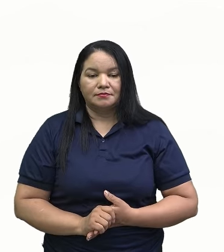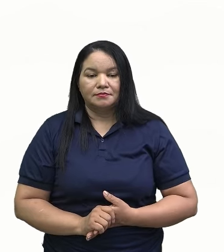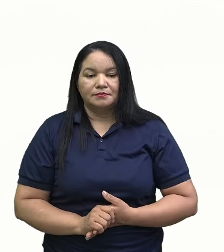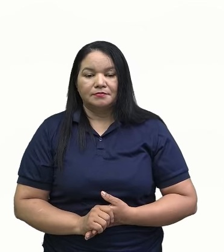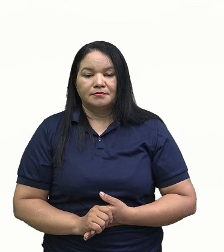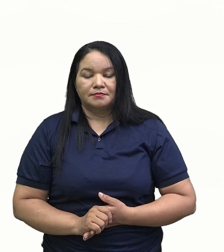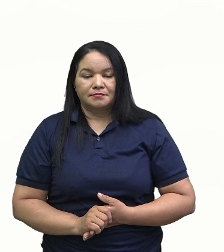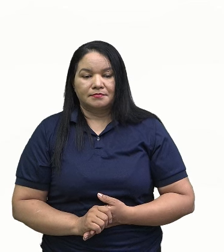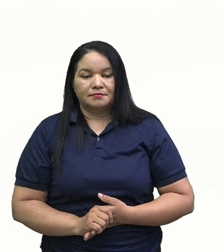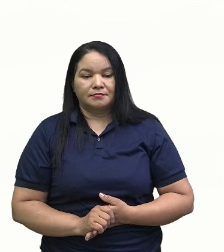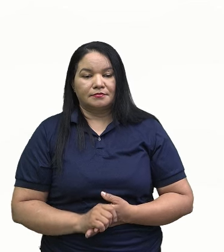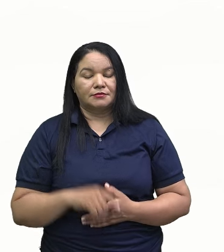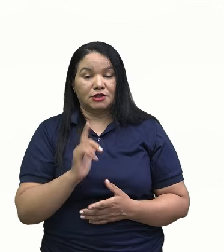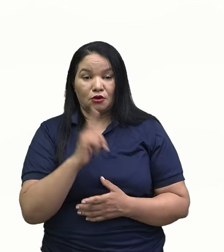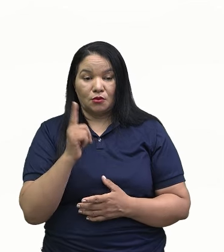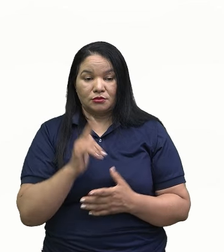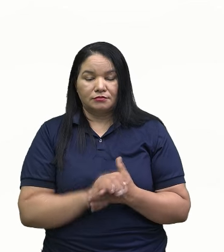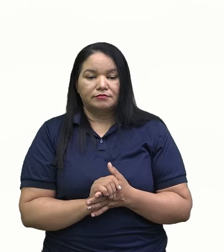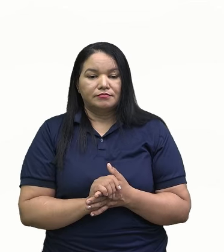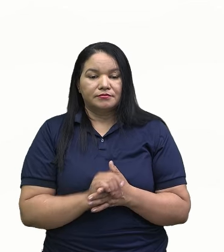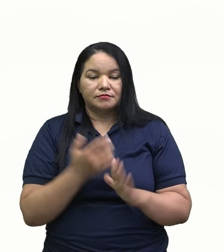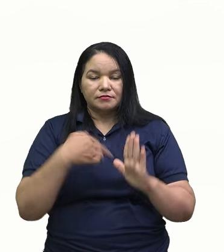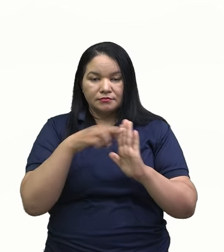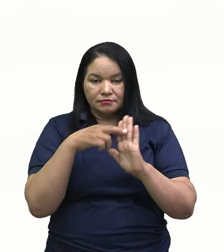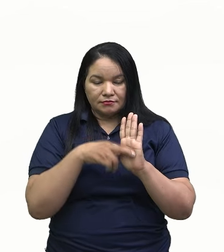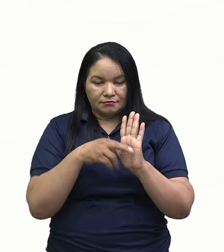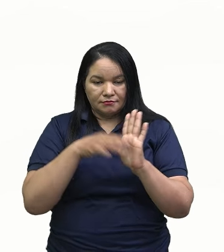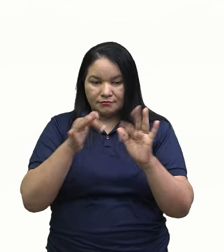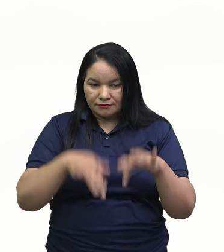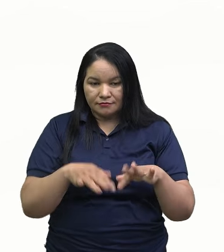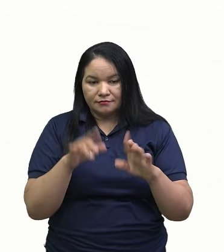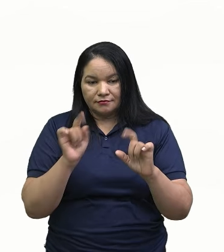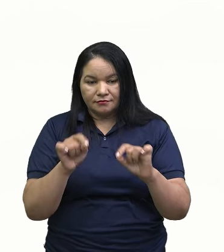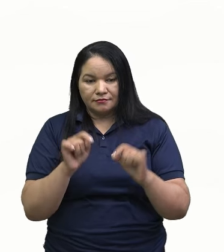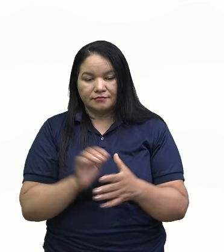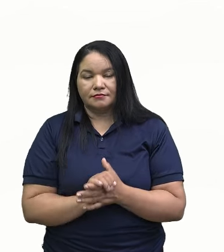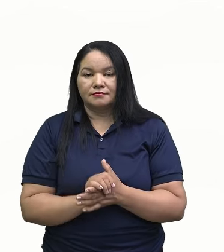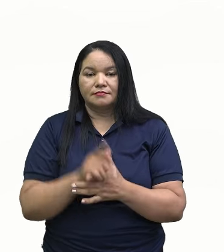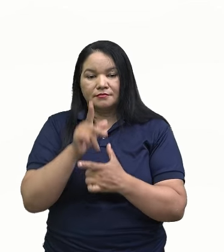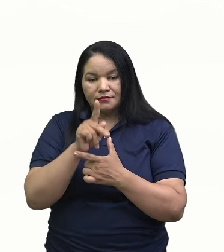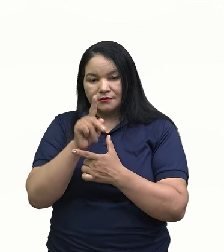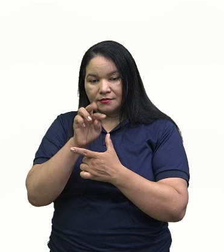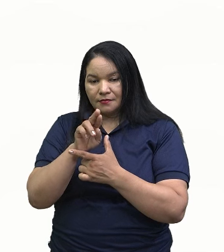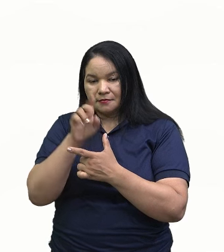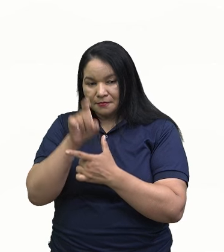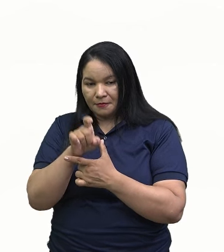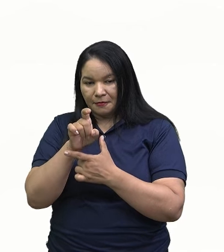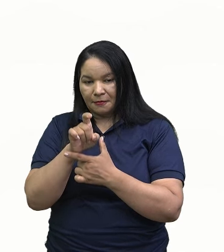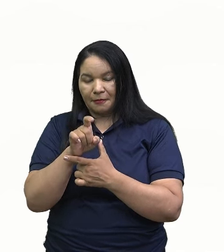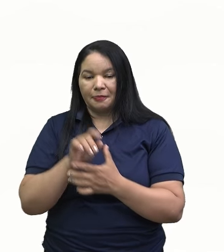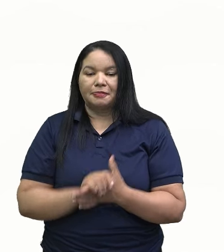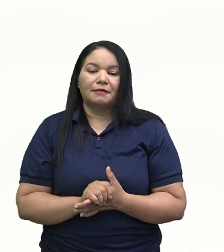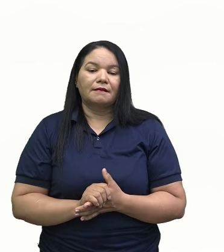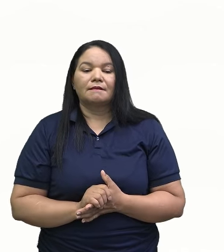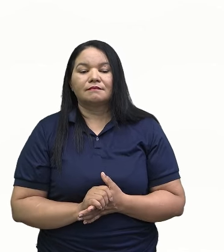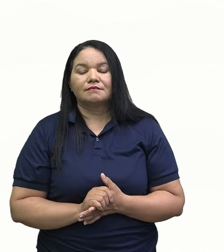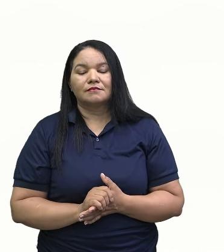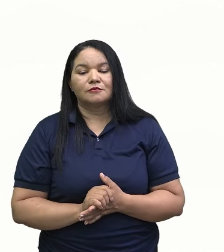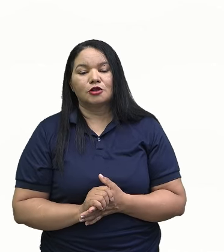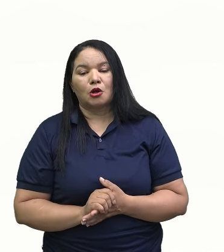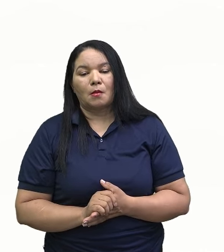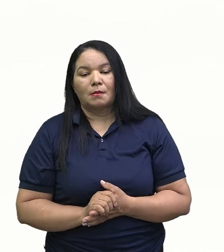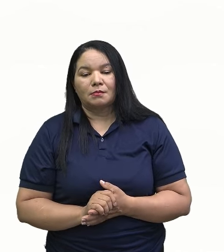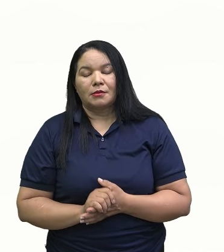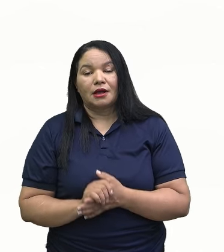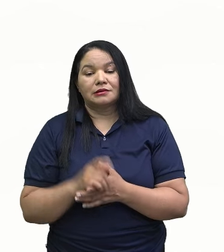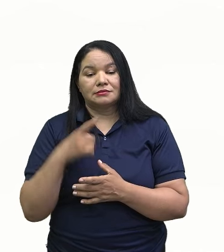E nós temos a última regra aí, que são as proparoxítonas aparentes. O que isso quer dizer? É que